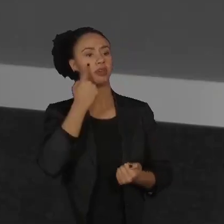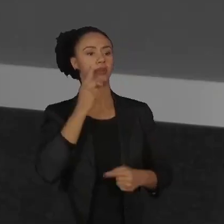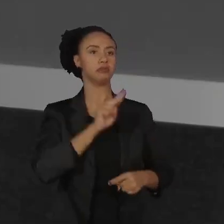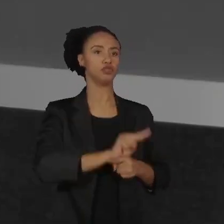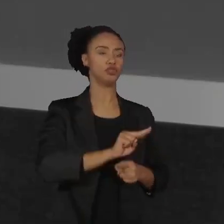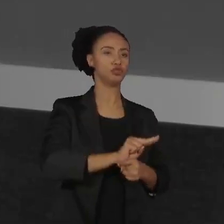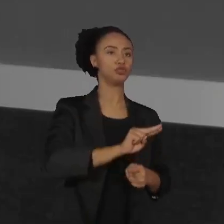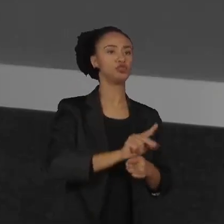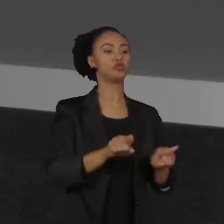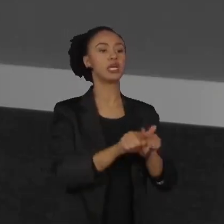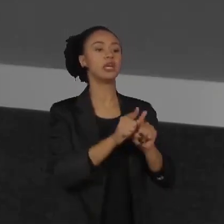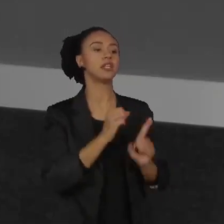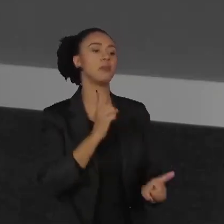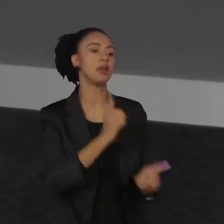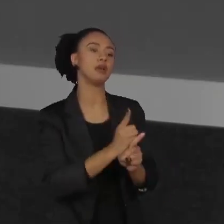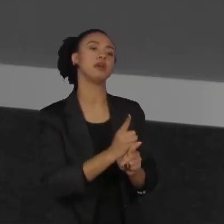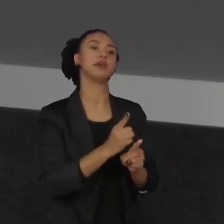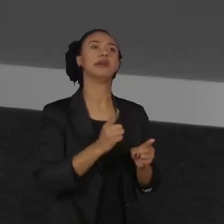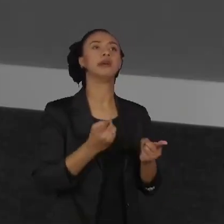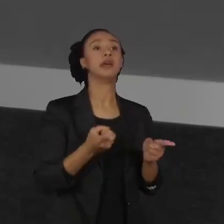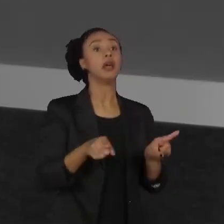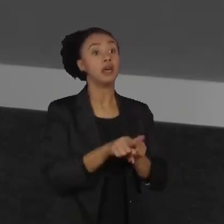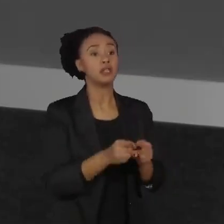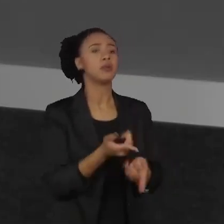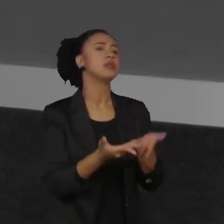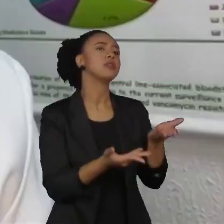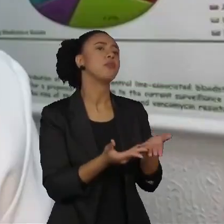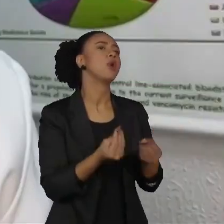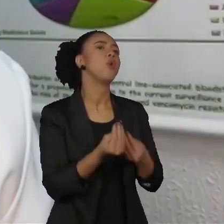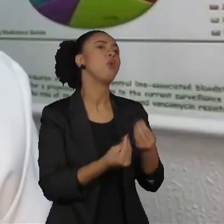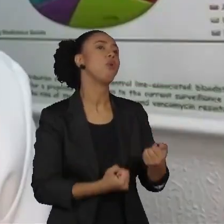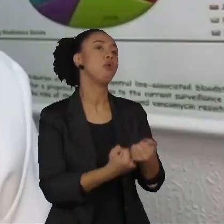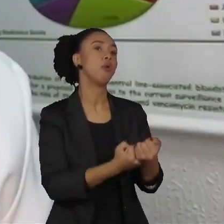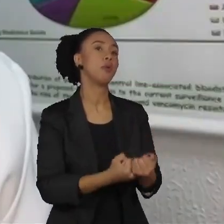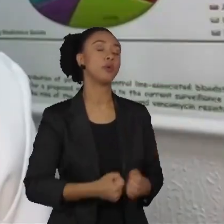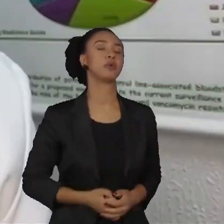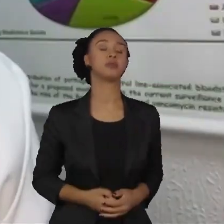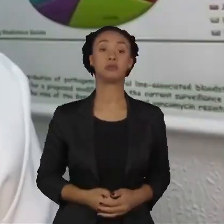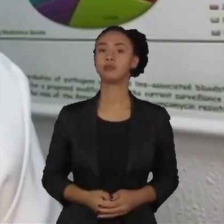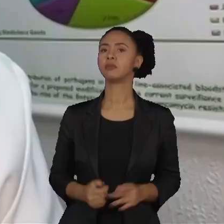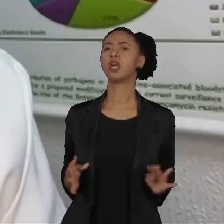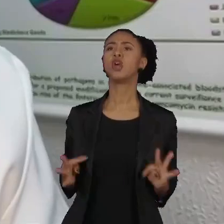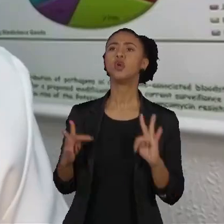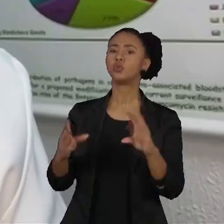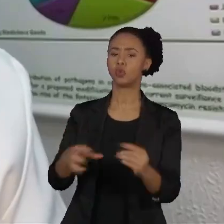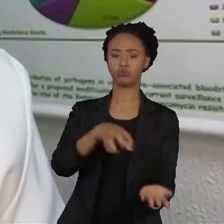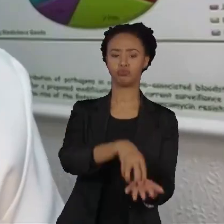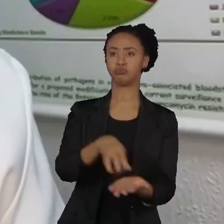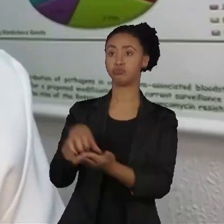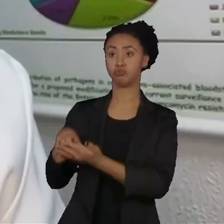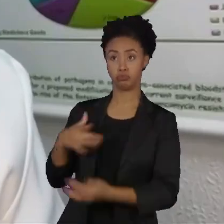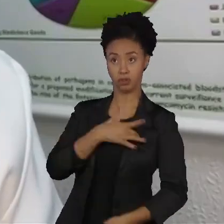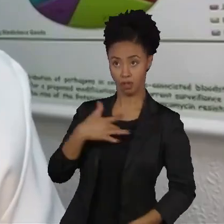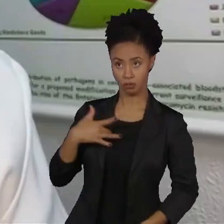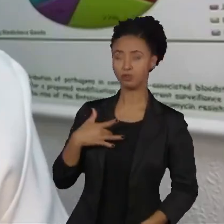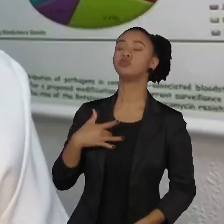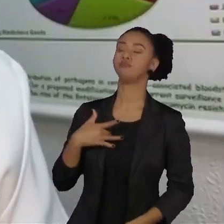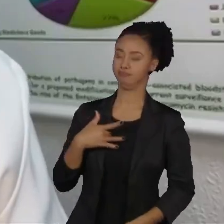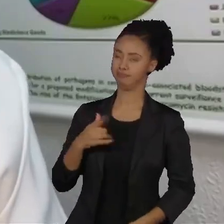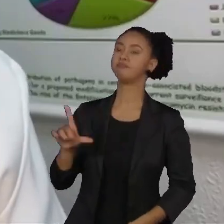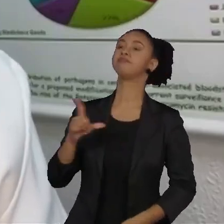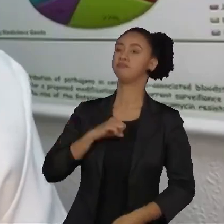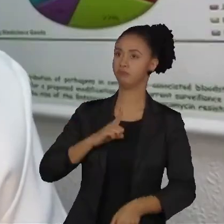quanto do diagnóstico e do tratamento da tuberculose? Em todos os postos de saúde são equipados